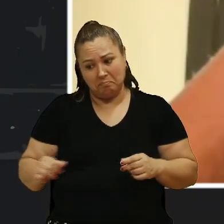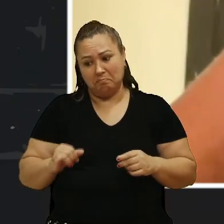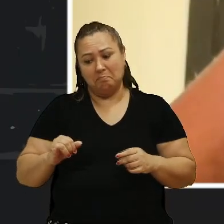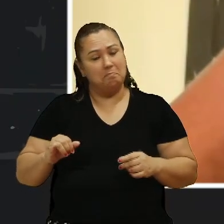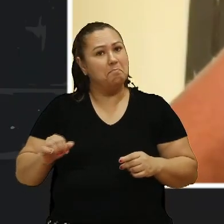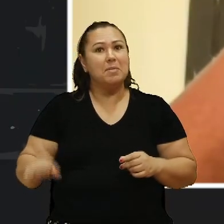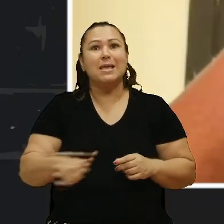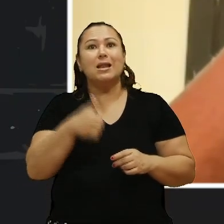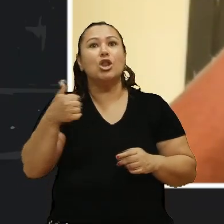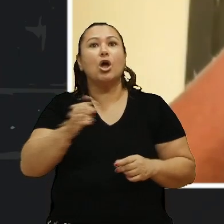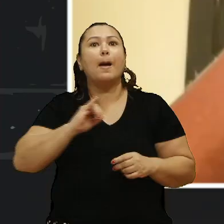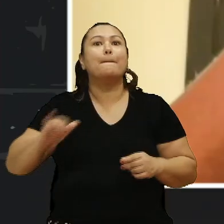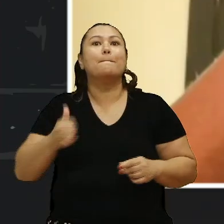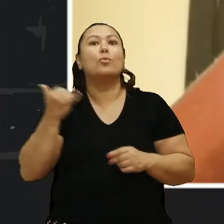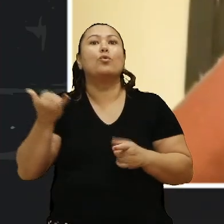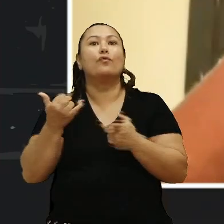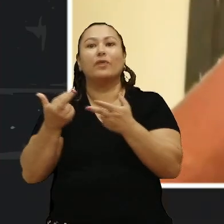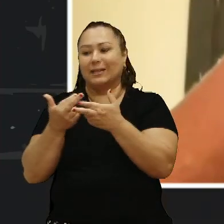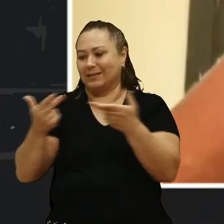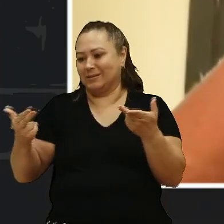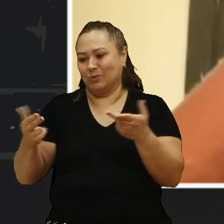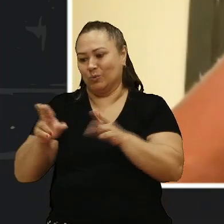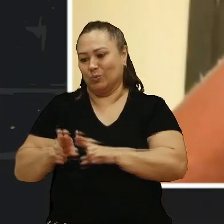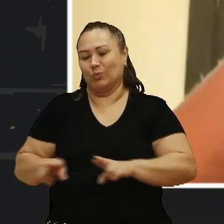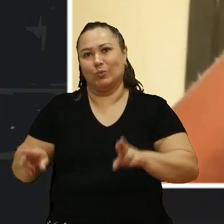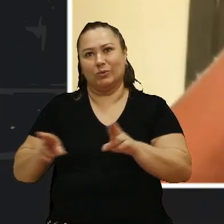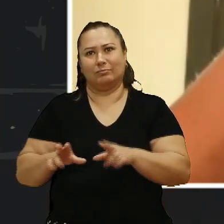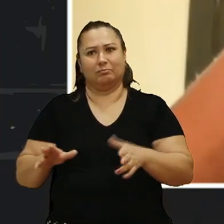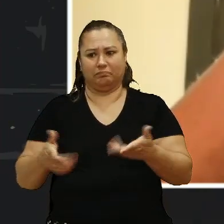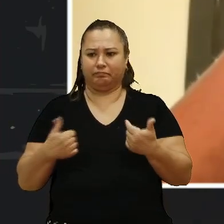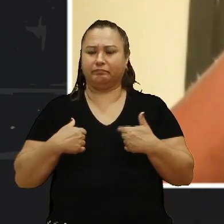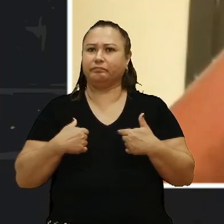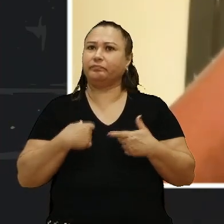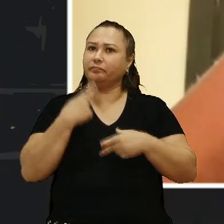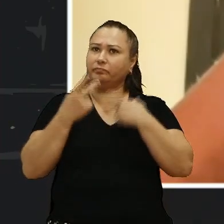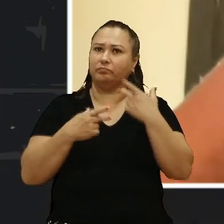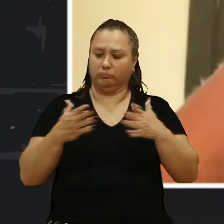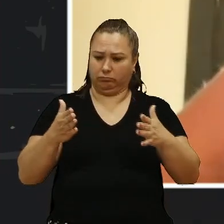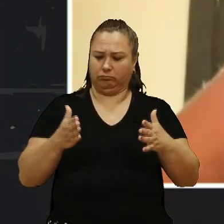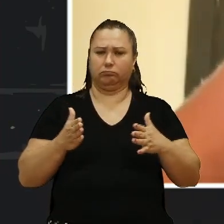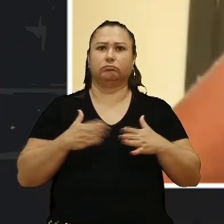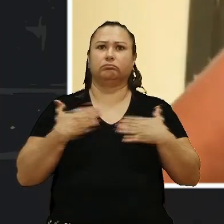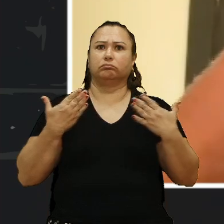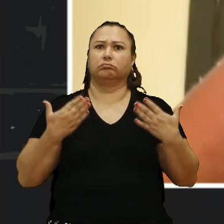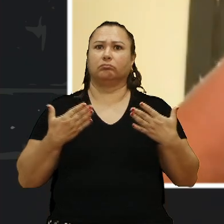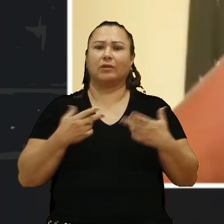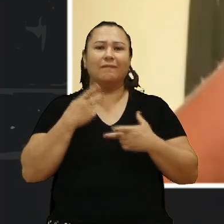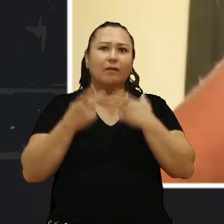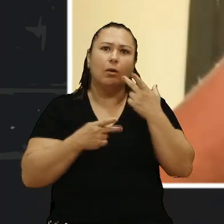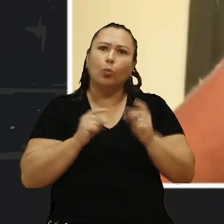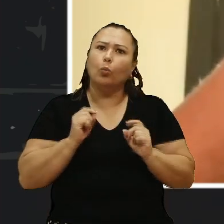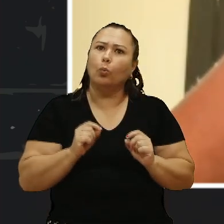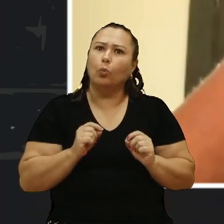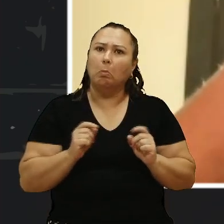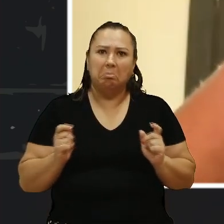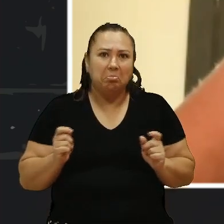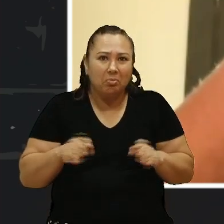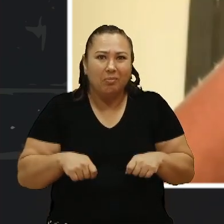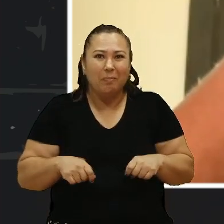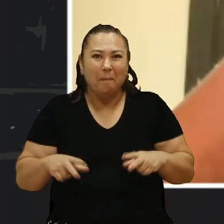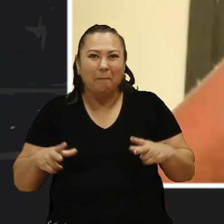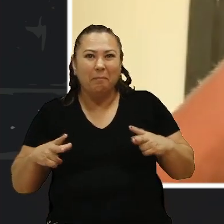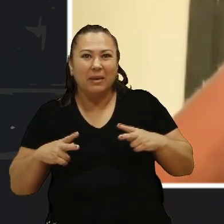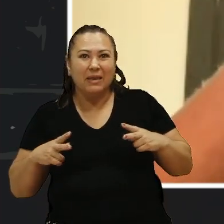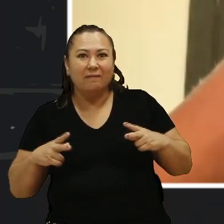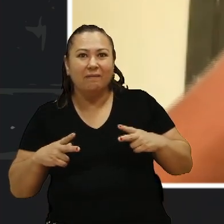E o que eu queria comentar aqui, me assusta quando se fala na possibilidade de